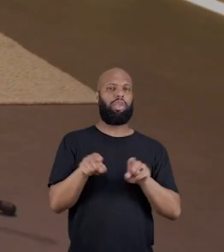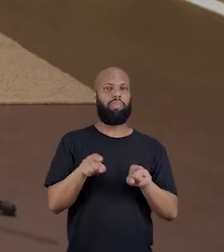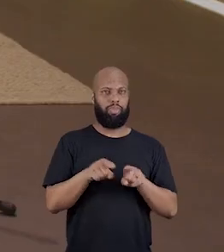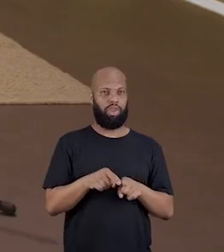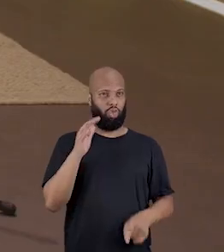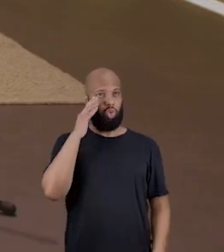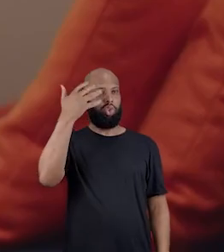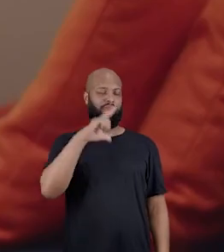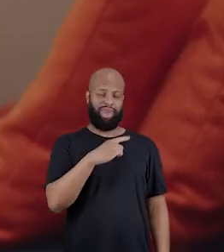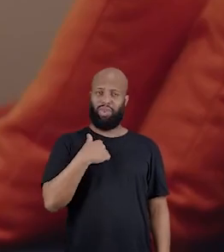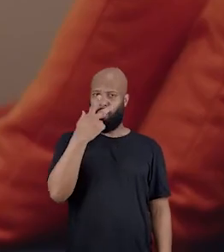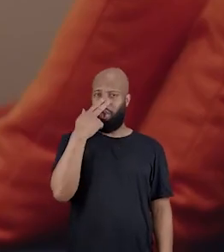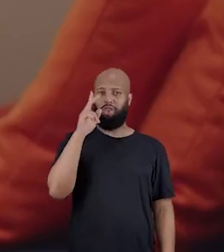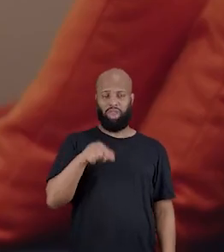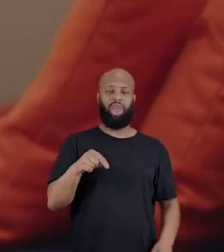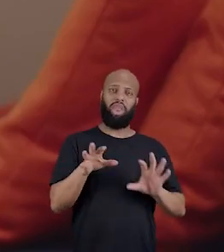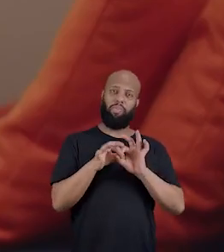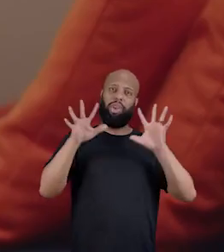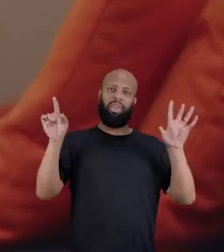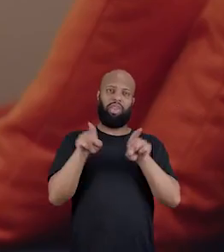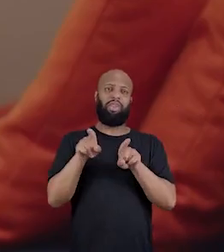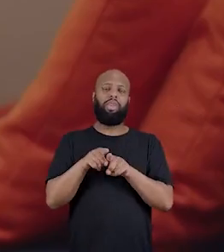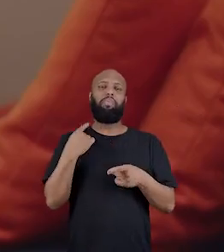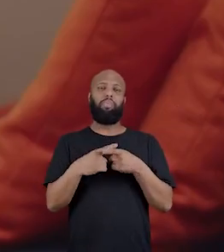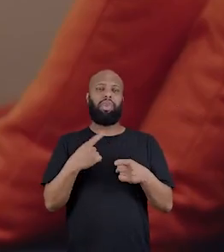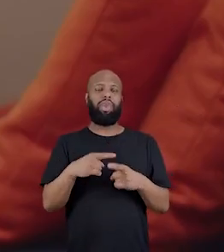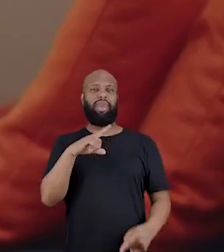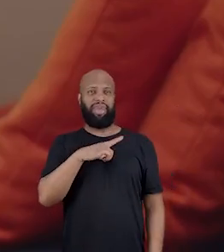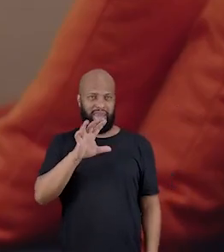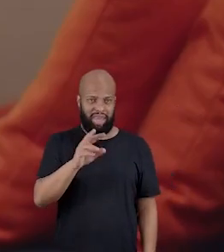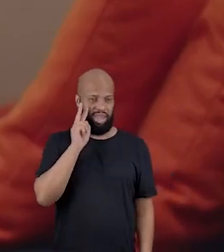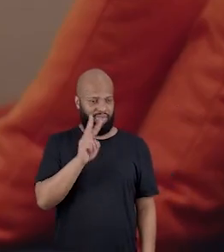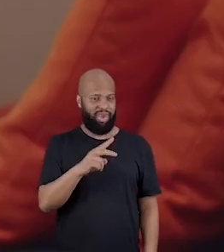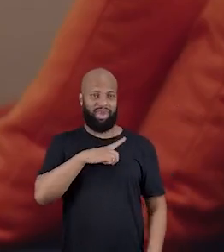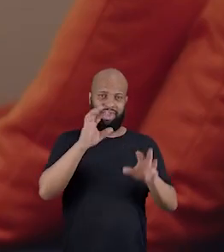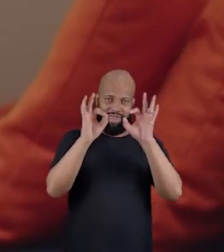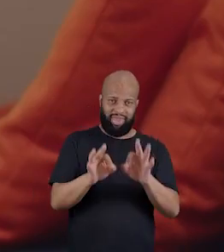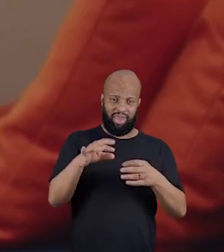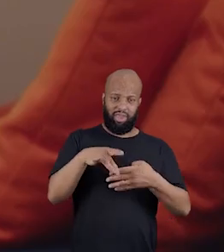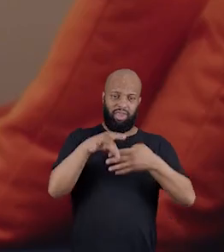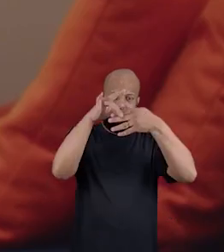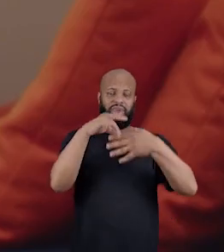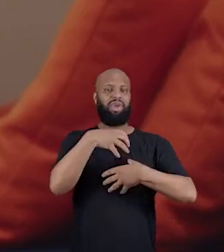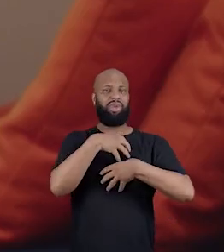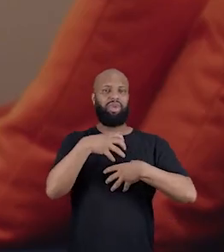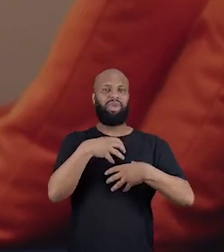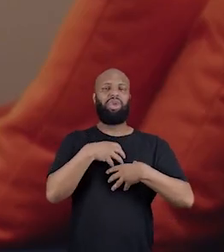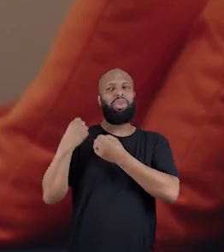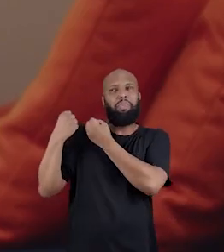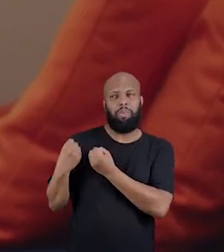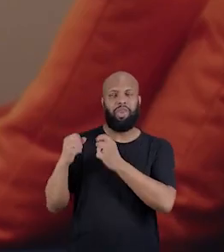com as soluções que aparecem, né? E acho que é libertador, né, Fê? Assim, quando você tem essa coragem de ver que tá dando certo, as coisas fluem, o líder se sente